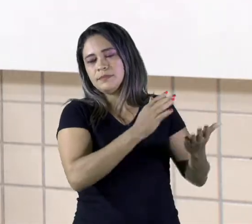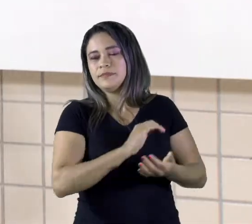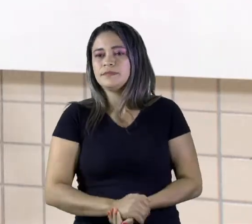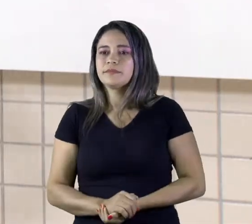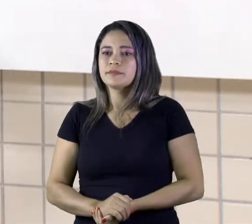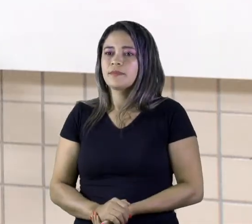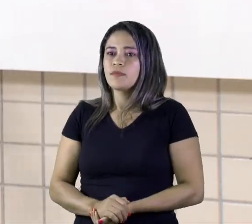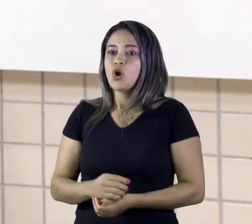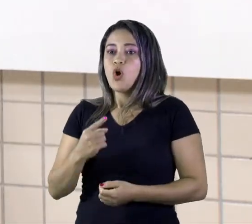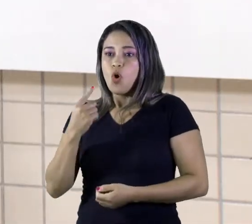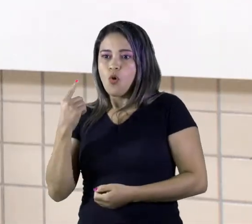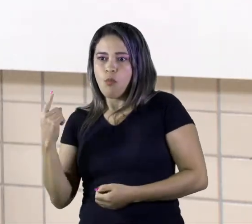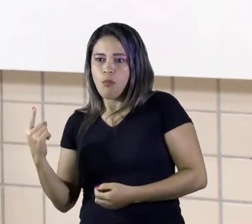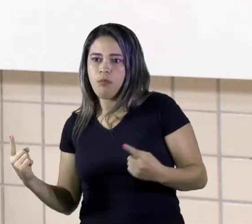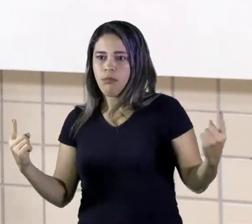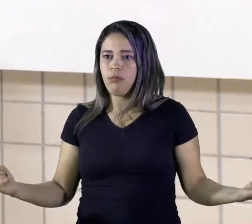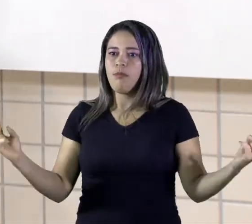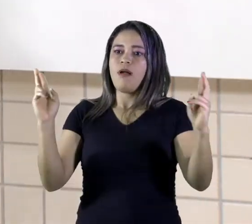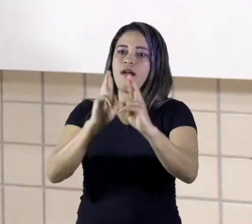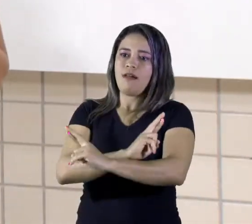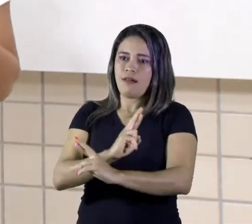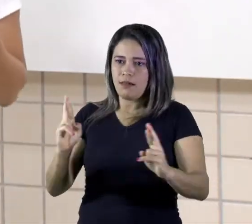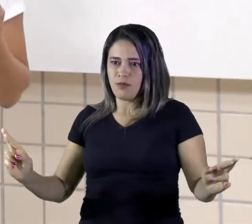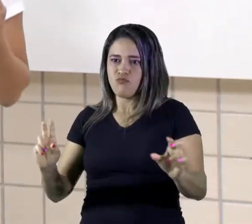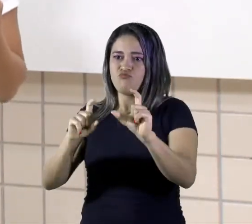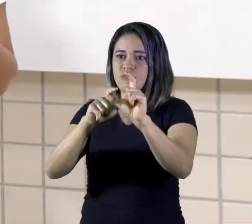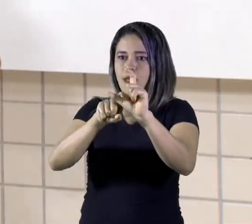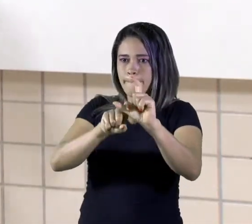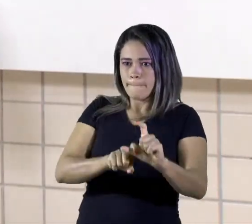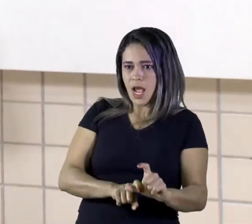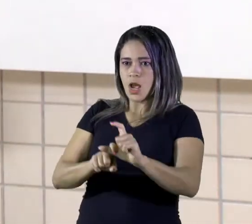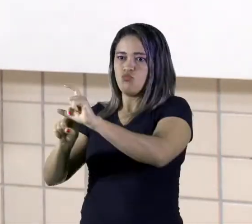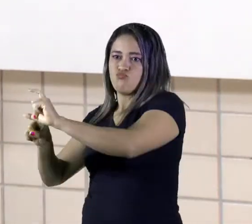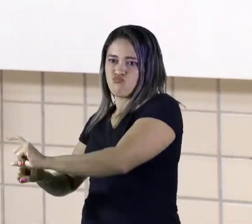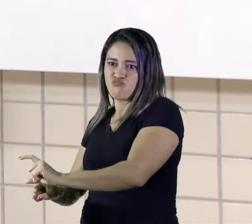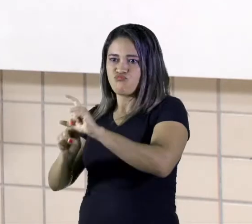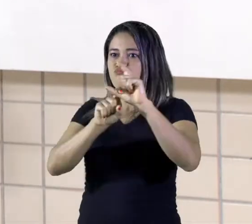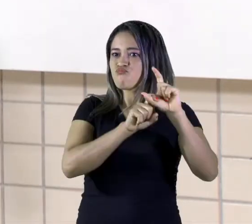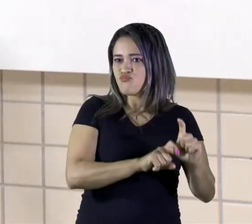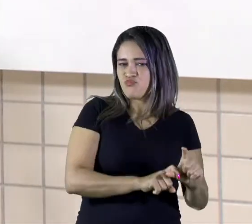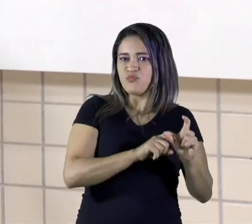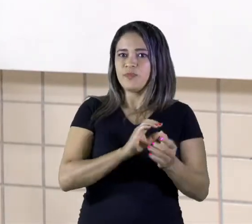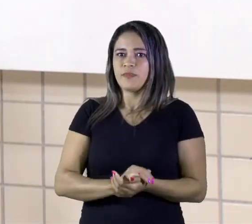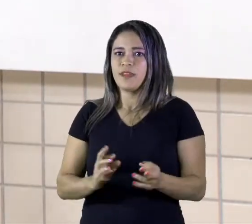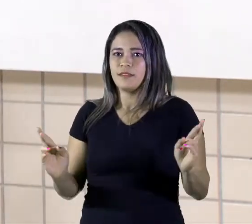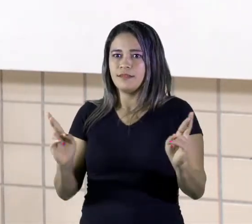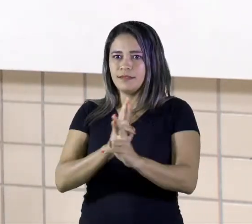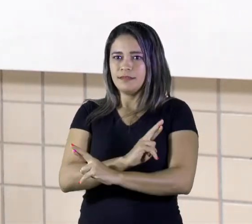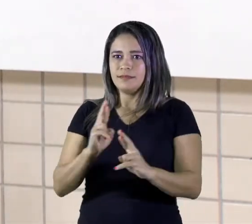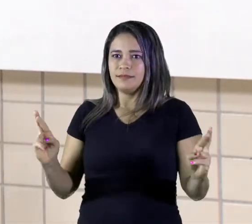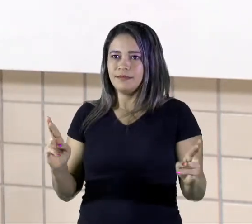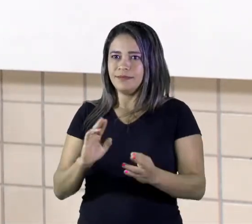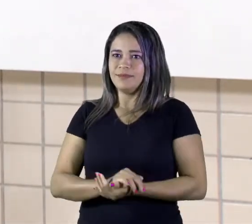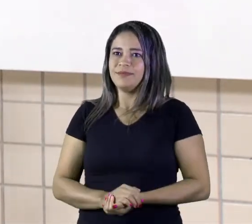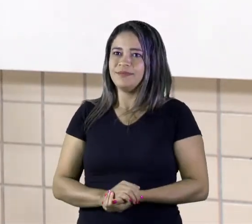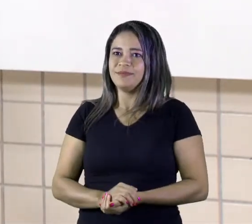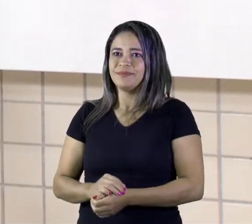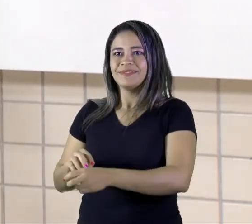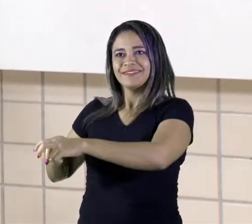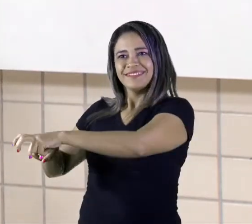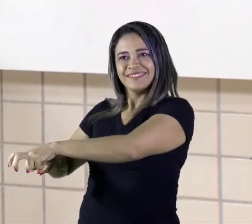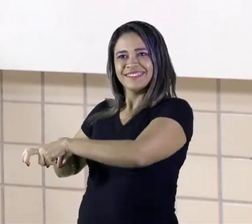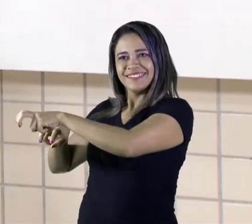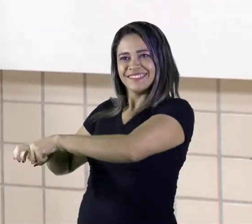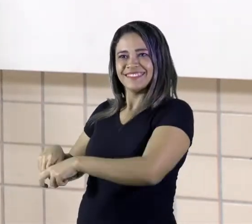um depende do outro. A relação entre o campo e a cidade é essa aí. O campo precisa da cidade